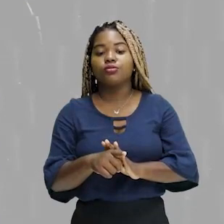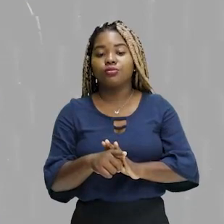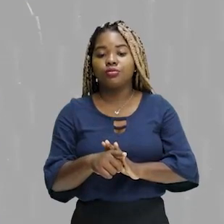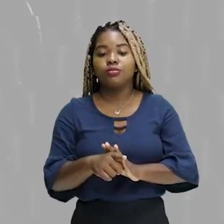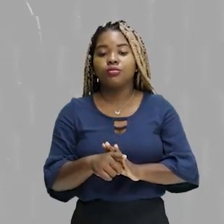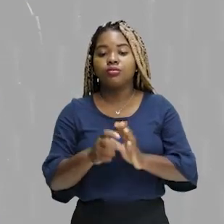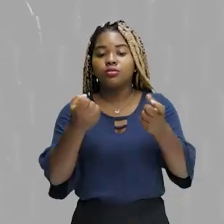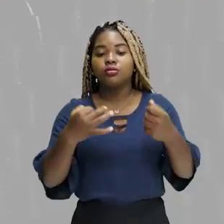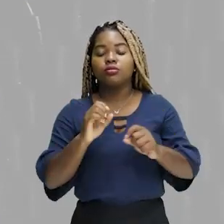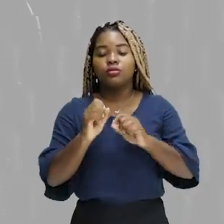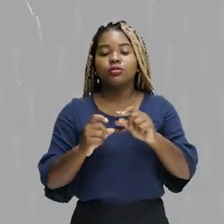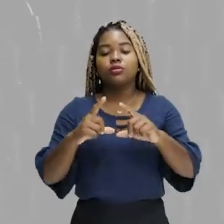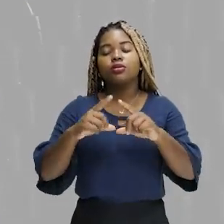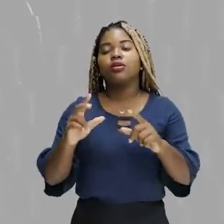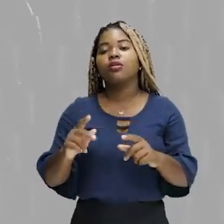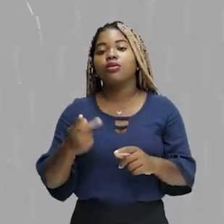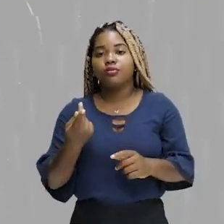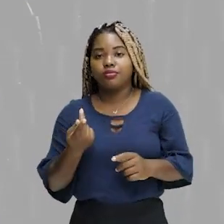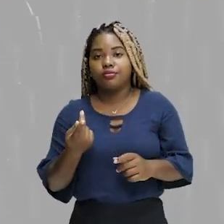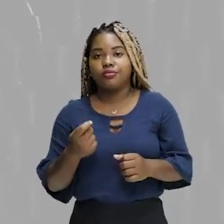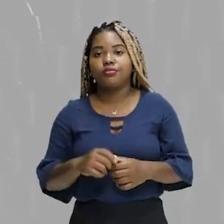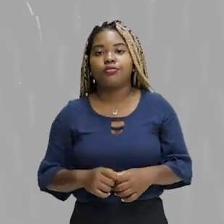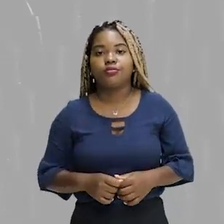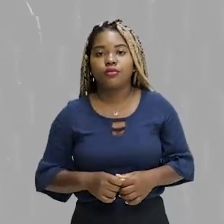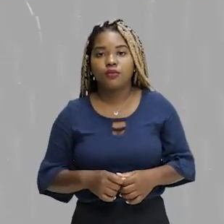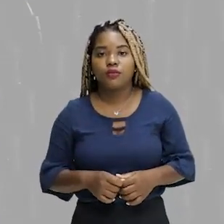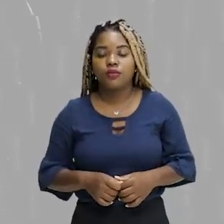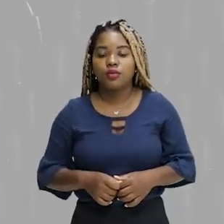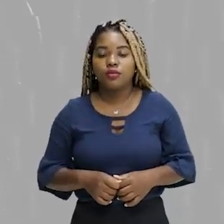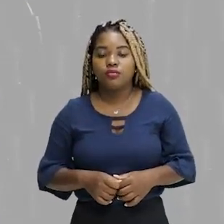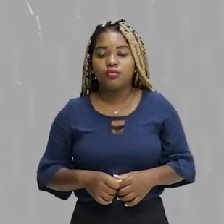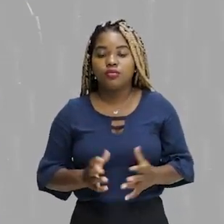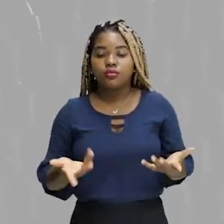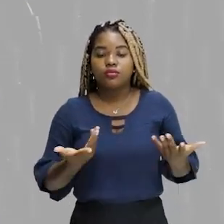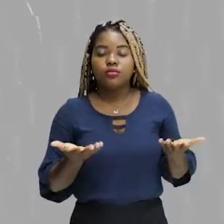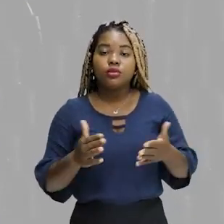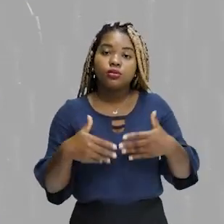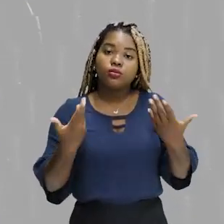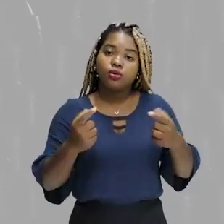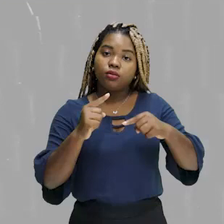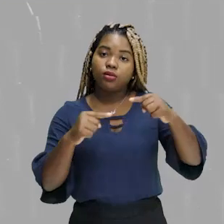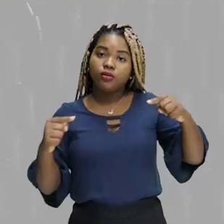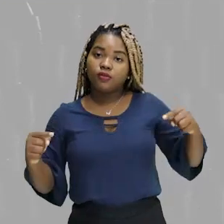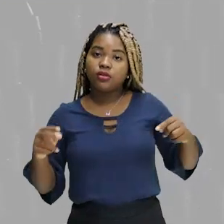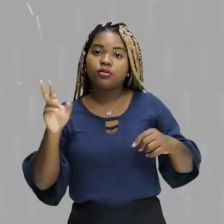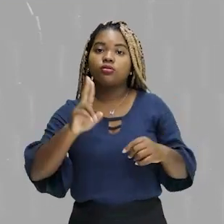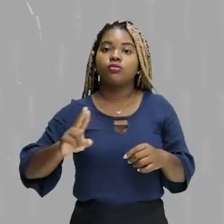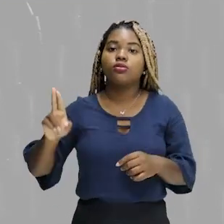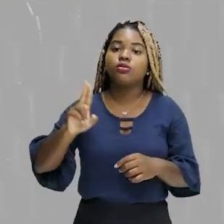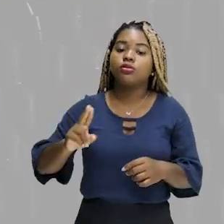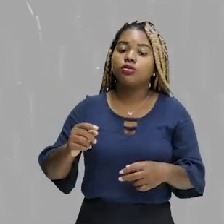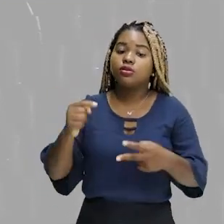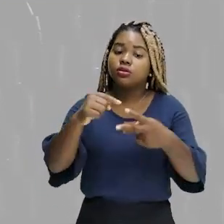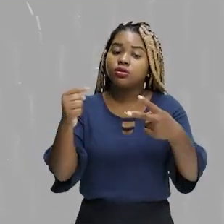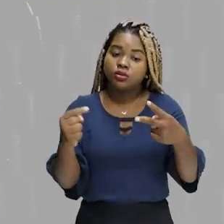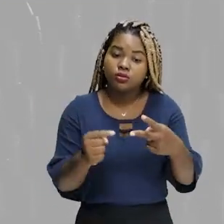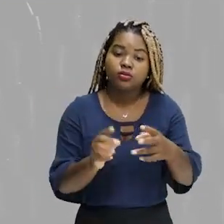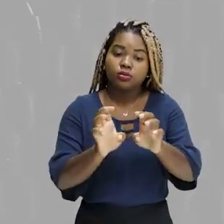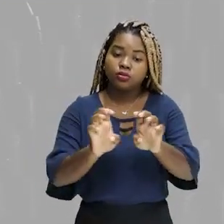podemos chegar ao ΔH, a variação de entalpia dessa reação, utilizando essas duas